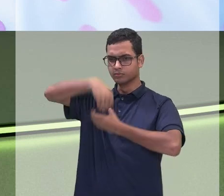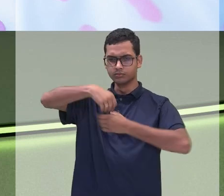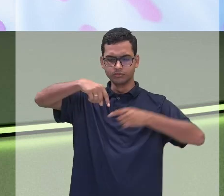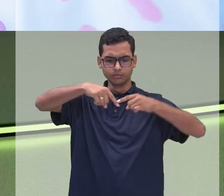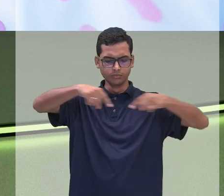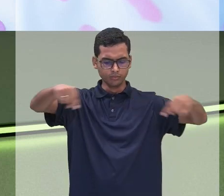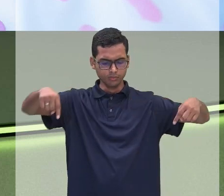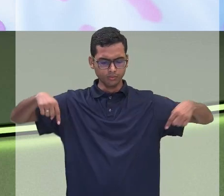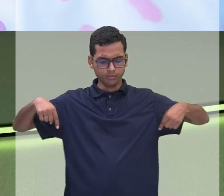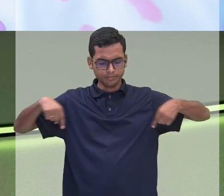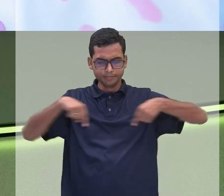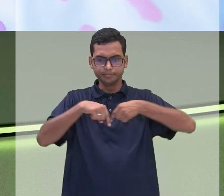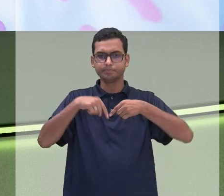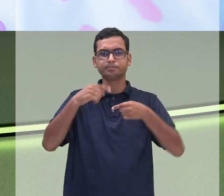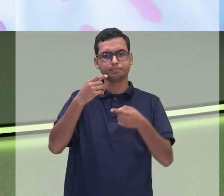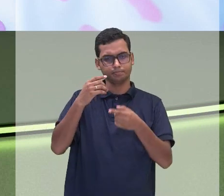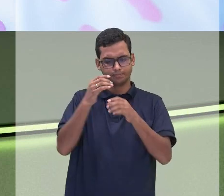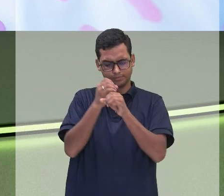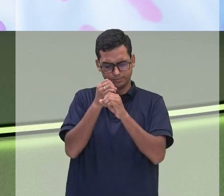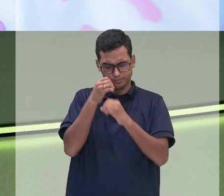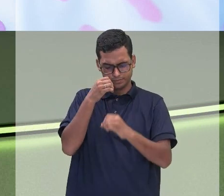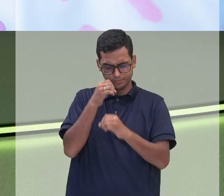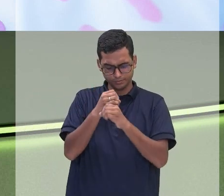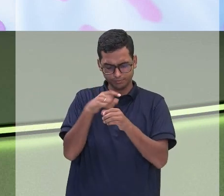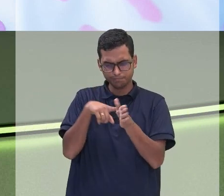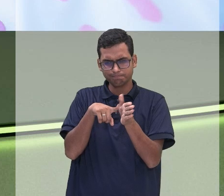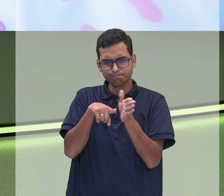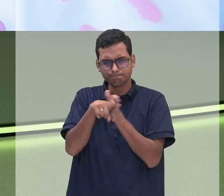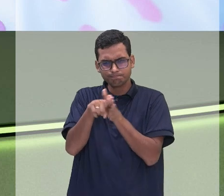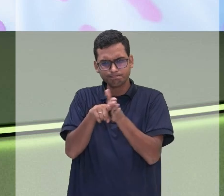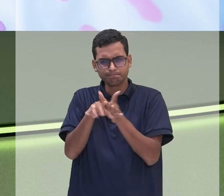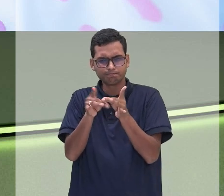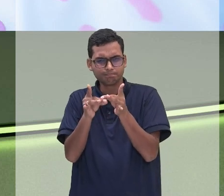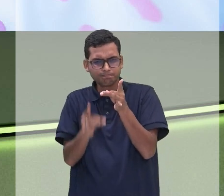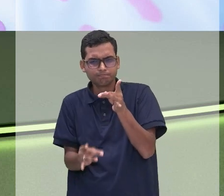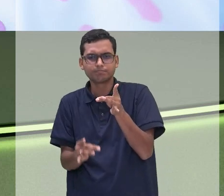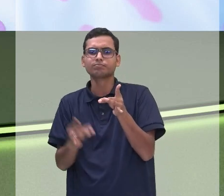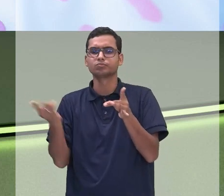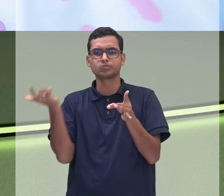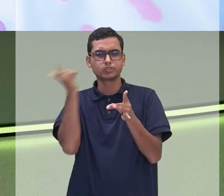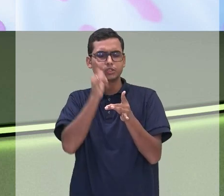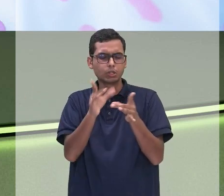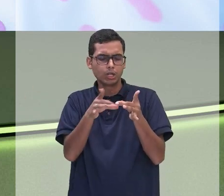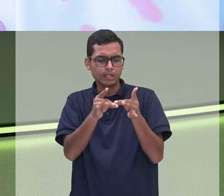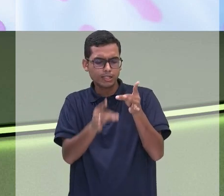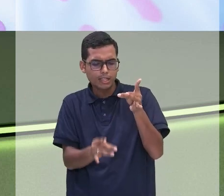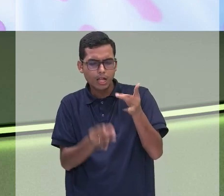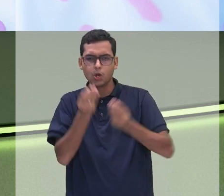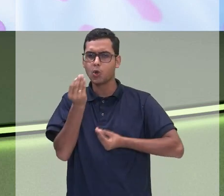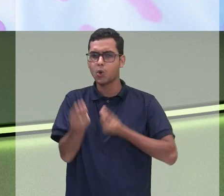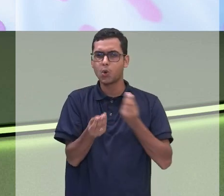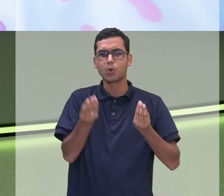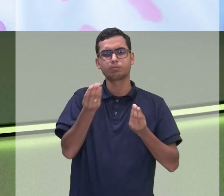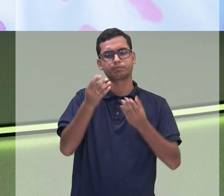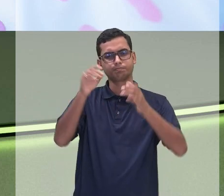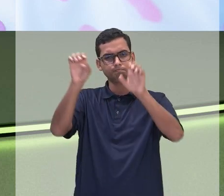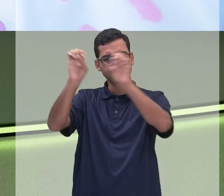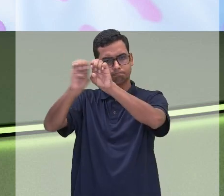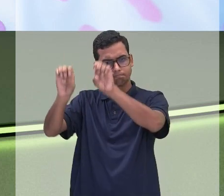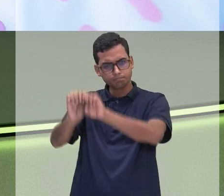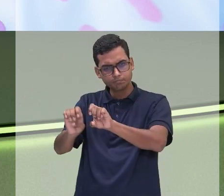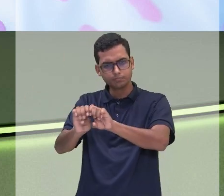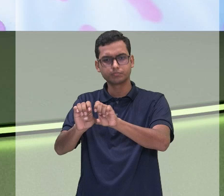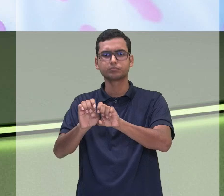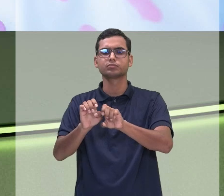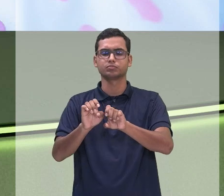estudo bem detalhado e aí a gente consegue ver com bastante detalhes os tecidos, como é que eles são constituídos, quais são as